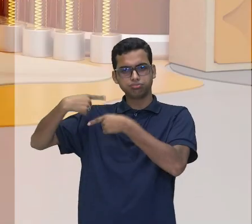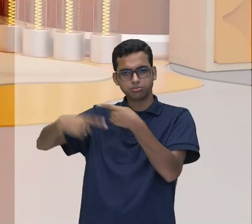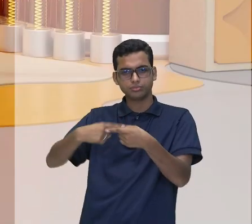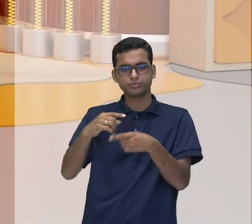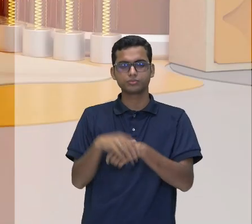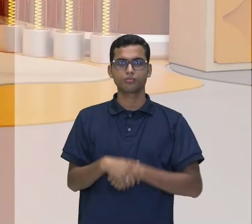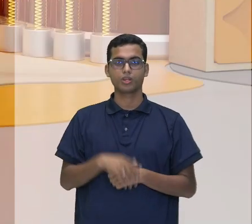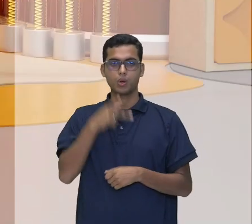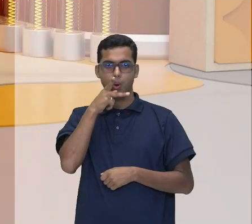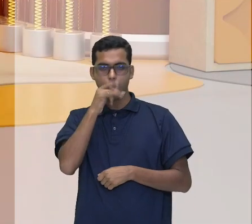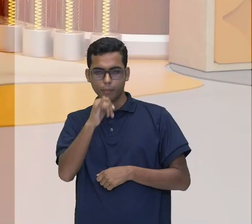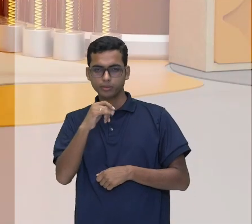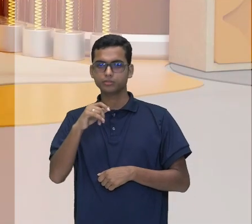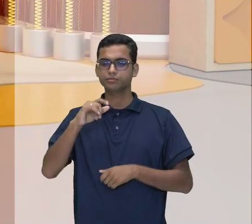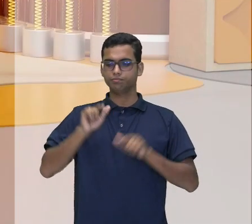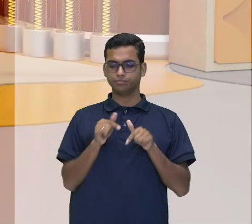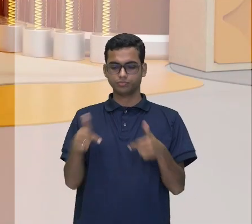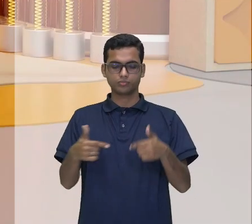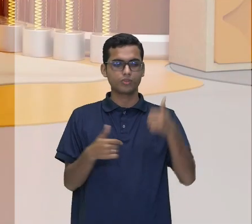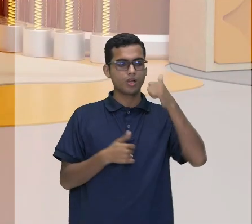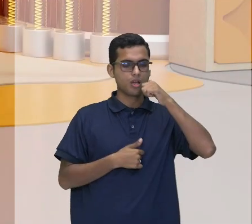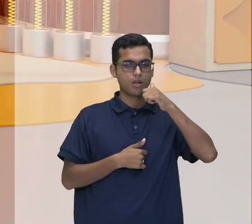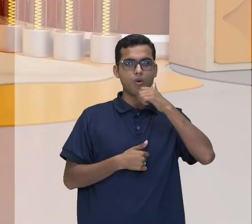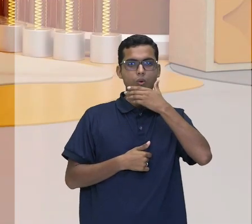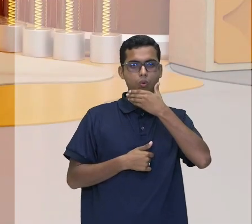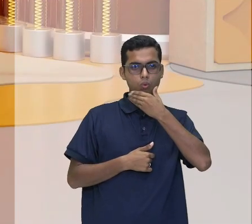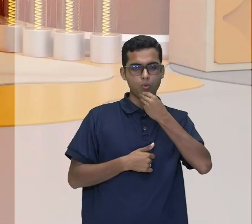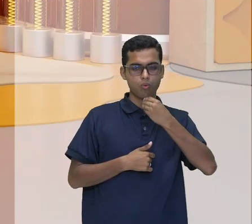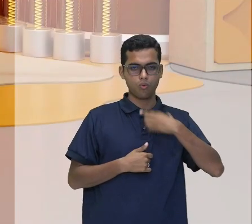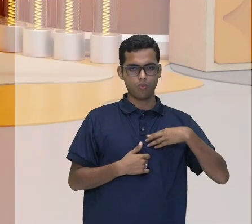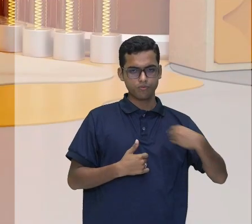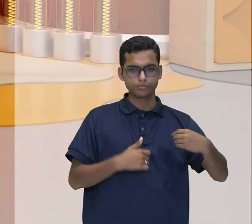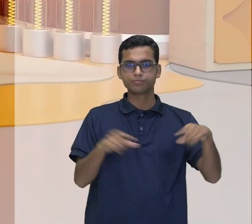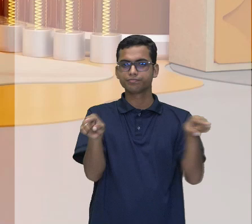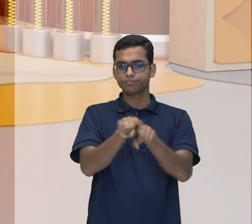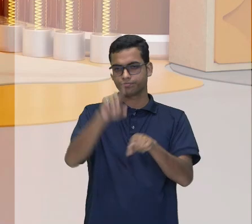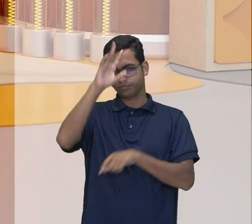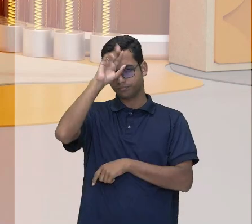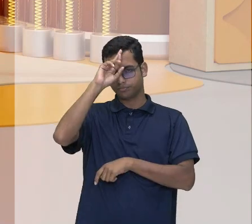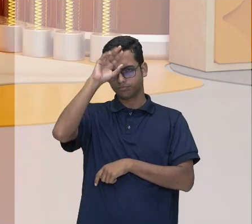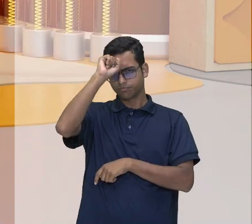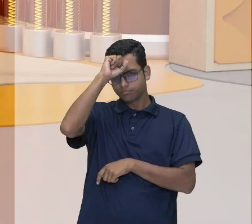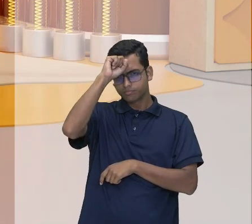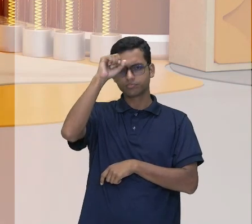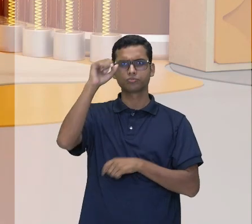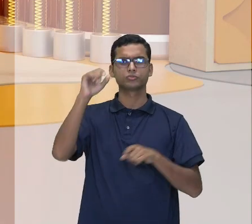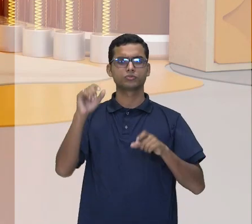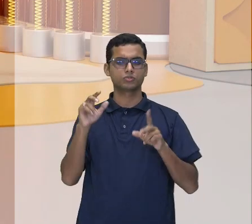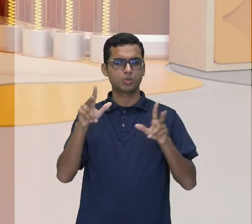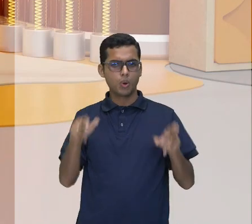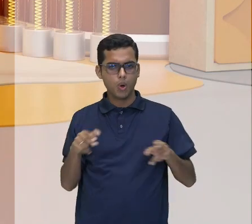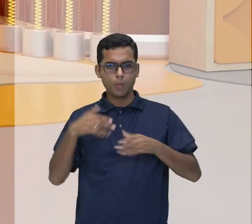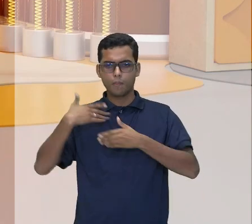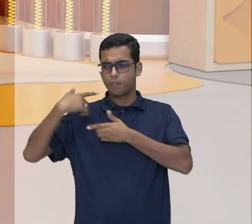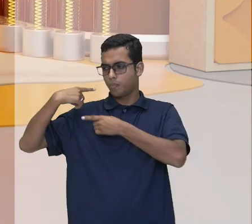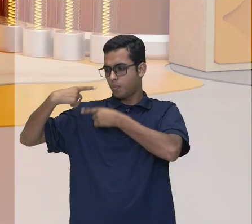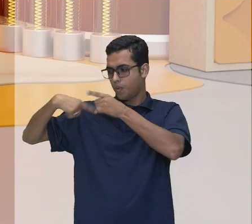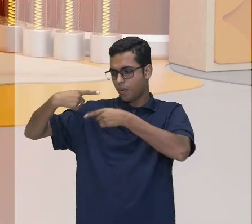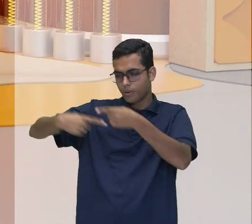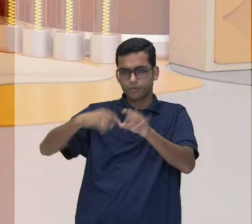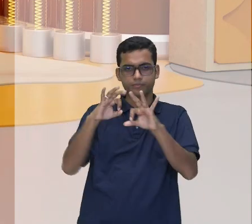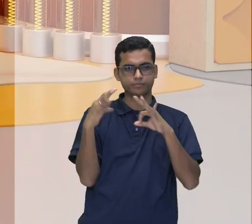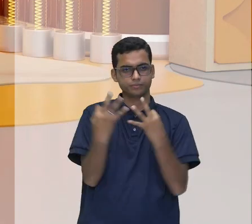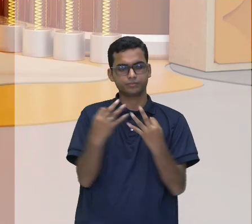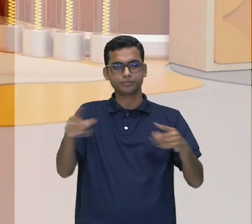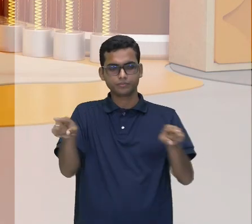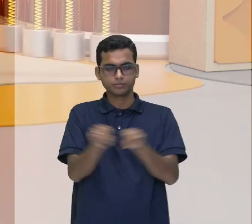fazia, automaticamente o filho aprendia aquele ofício, aquele trabalho e fazia a mesma coisa, gerando esse ciclo vicioso.